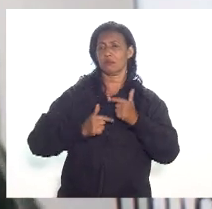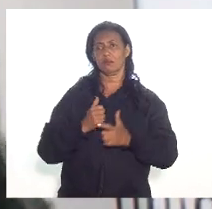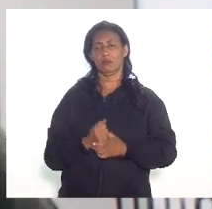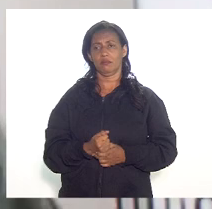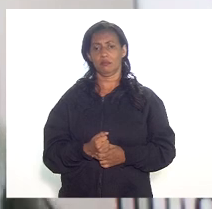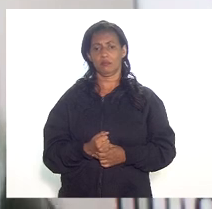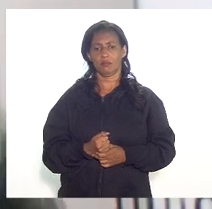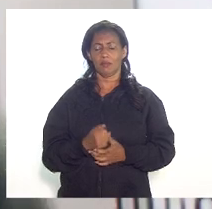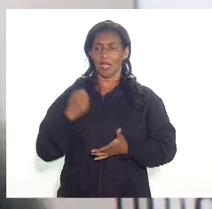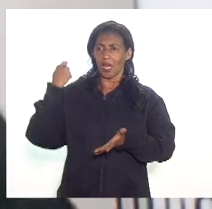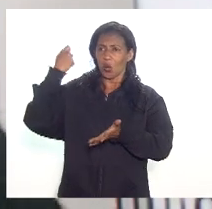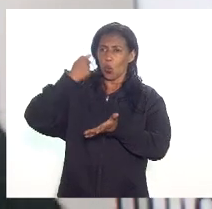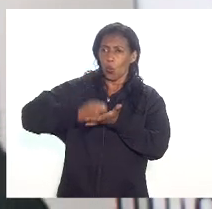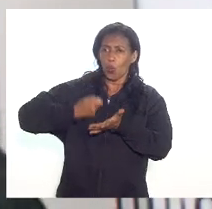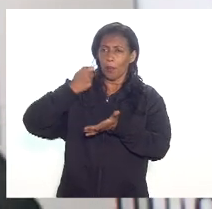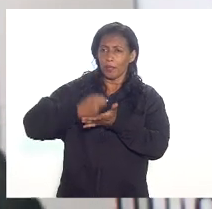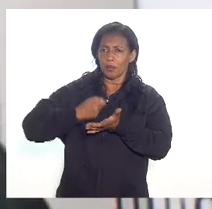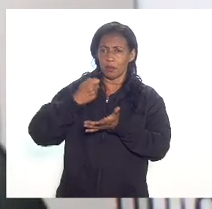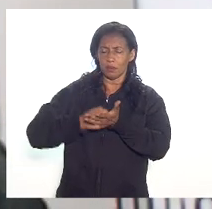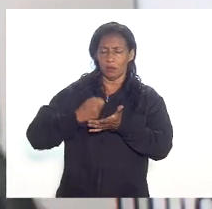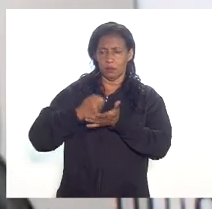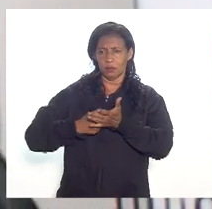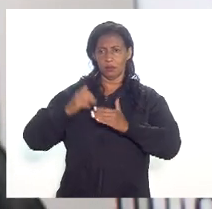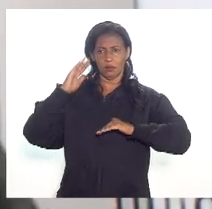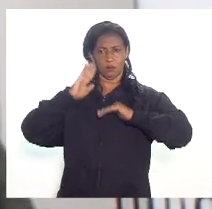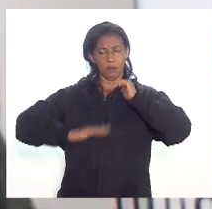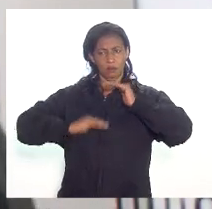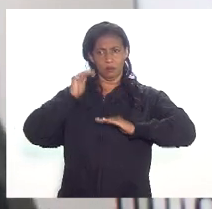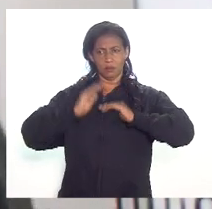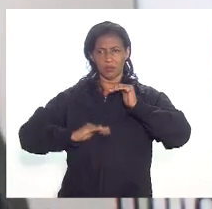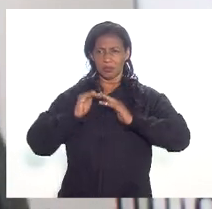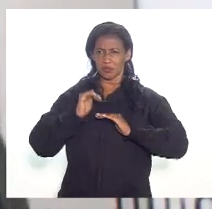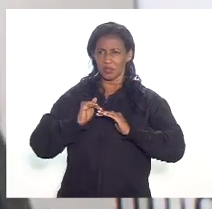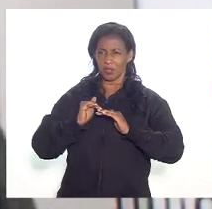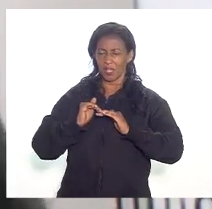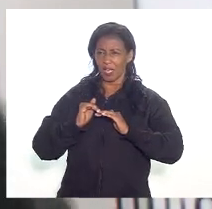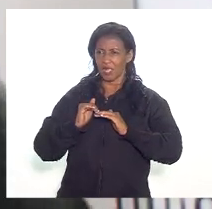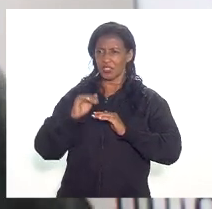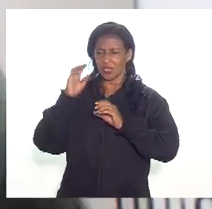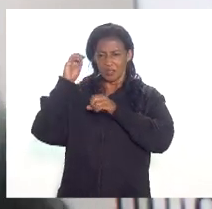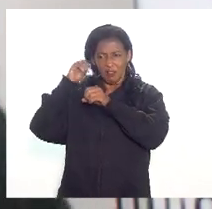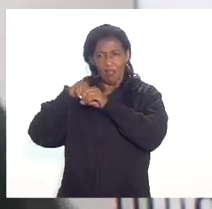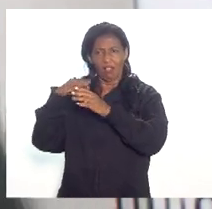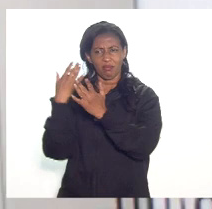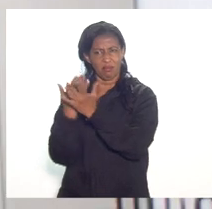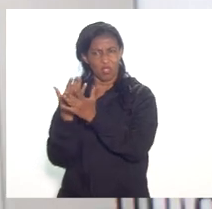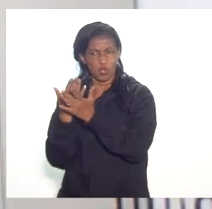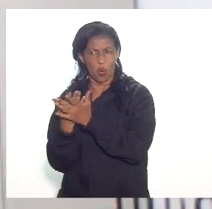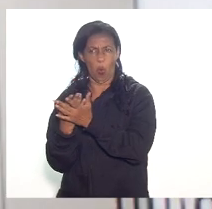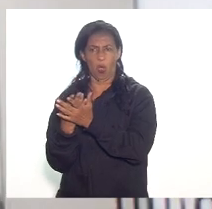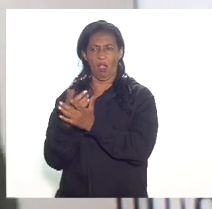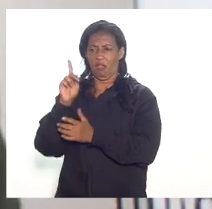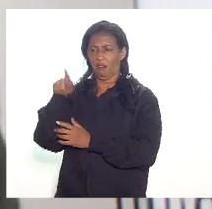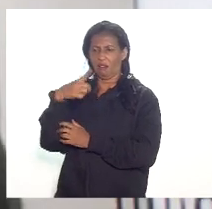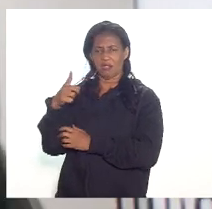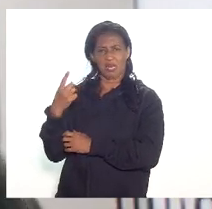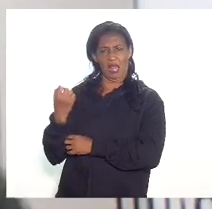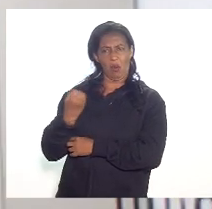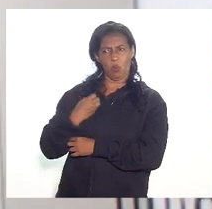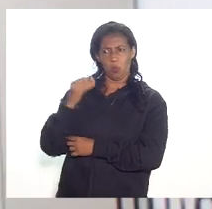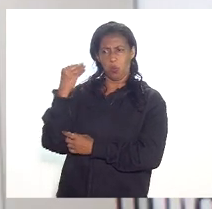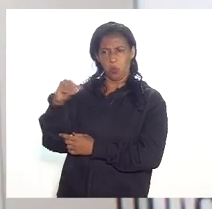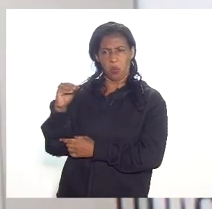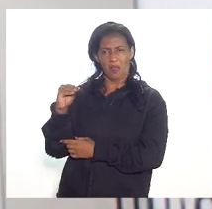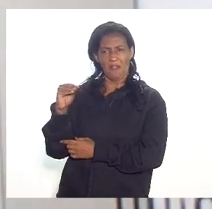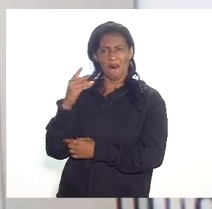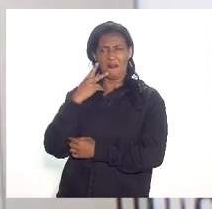querem obrigar os profissionais de educação a voltar a trabalhar em bandeira roxa perseguir cortar ponto maltratar